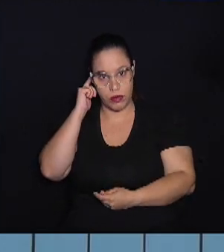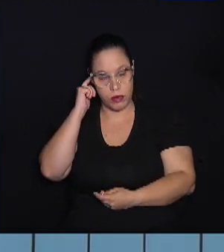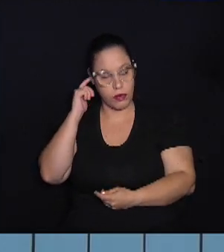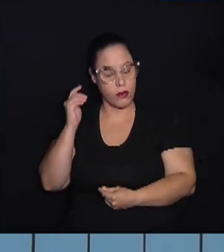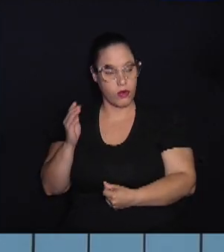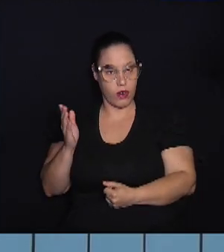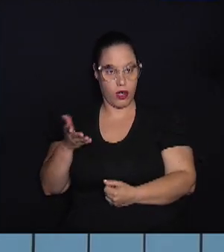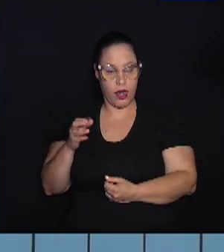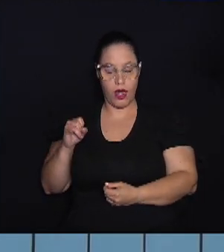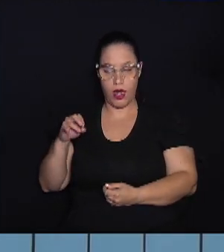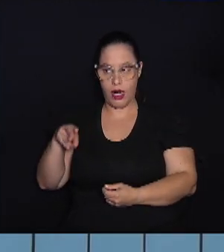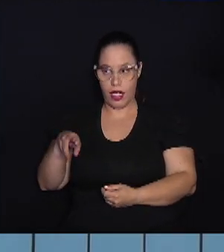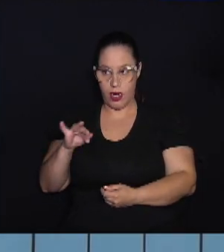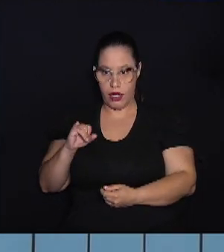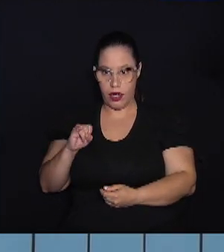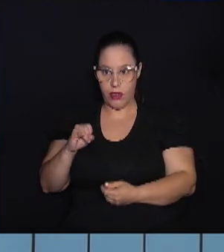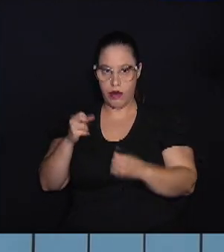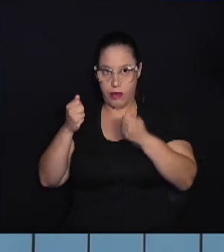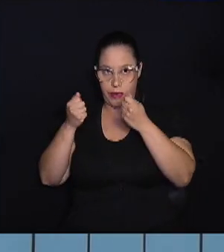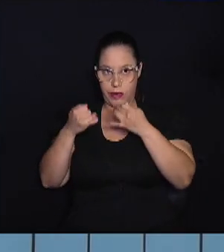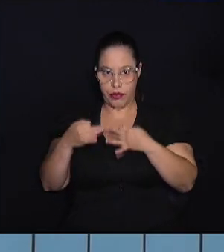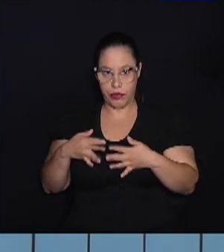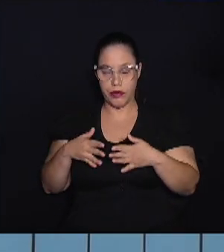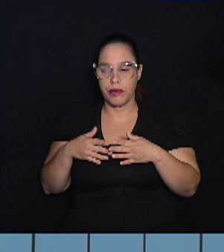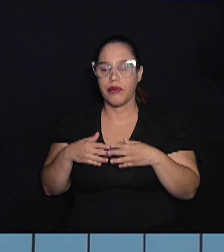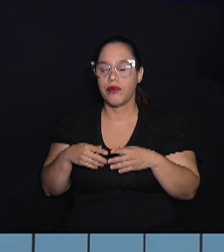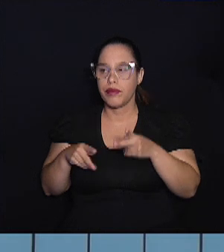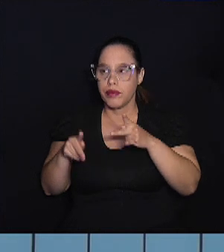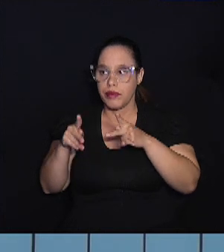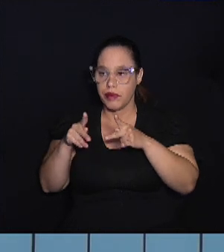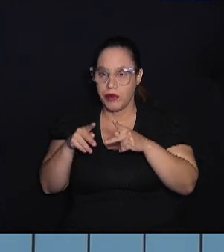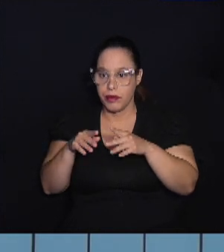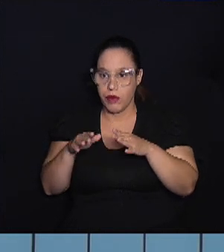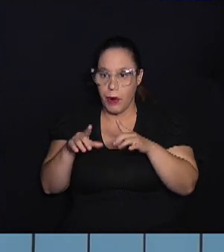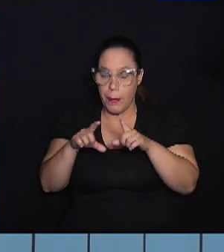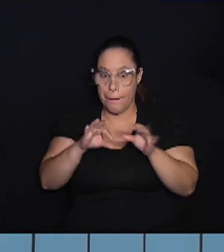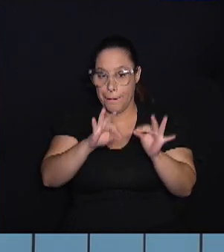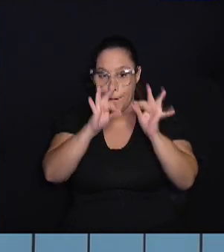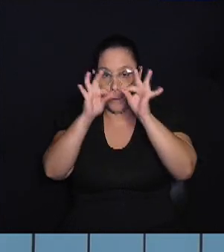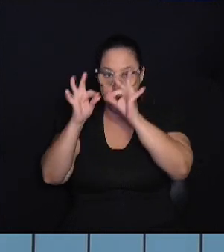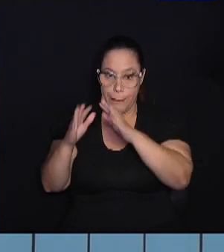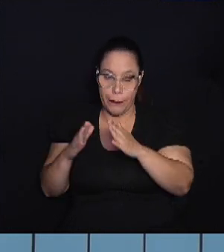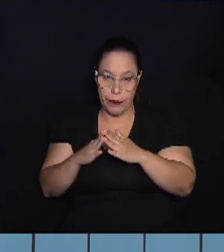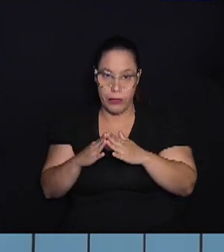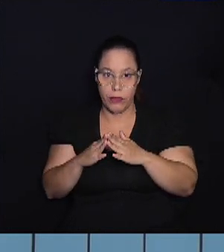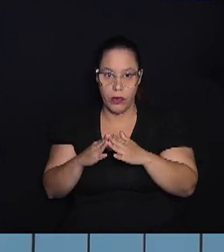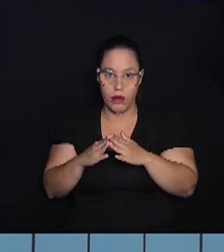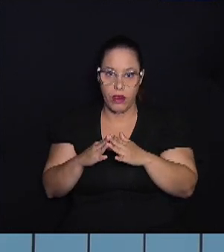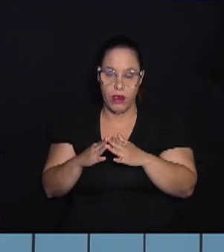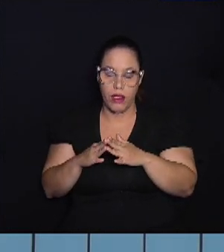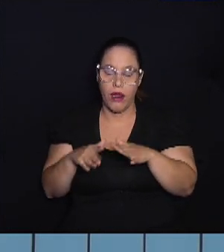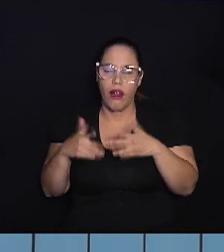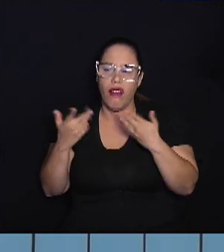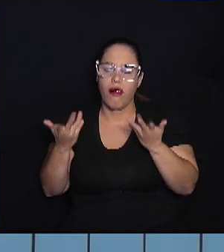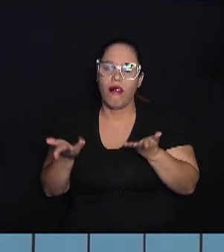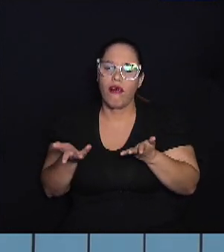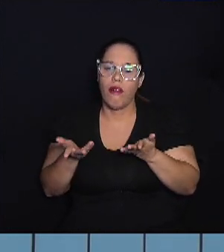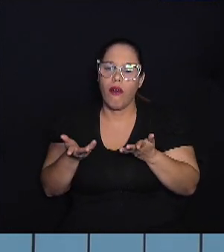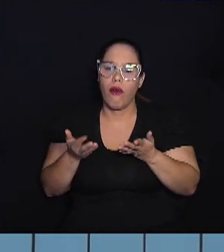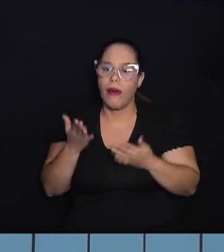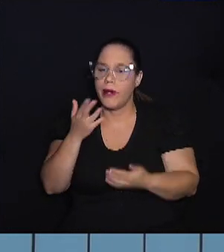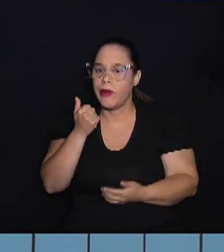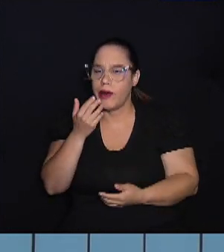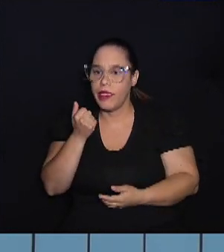Agora, Inari, eu gostaria que você explicasse um pouquinho para o pessoal também que está em casa acompanhando, qual que é o papel da alimentação, né? A